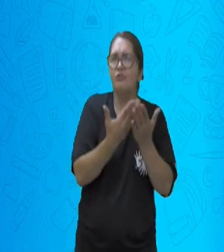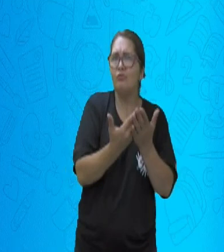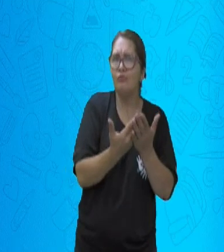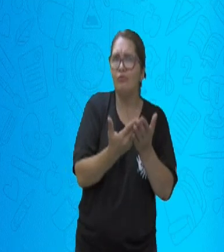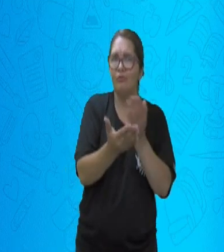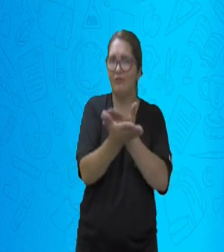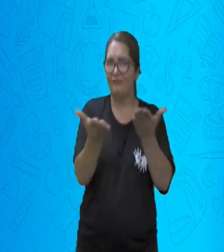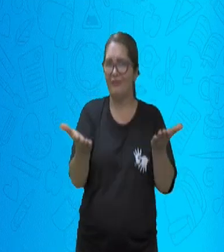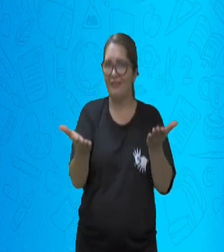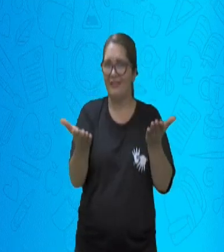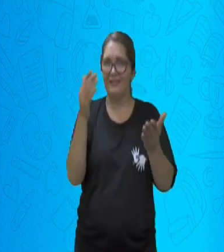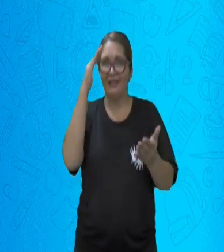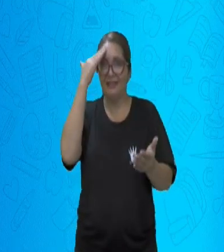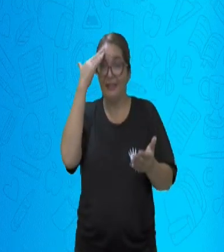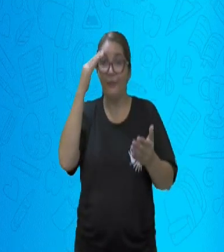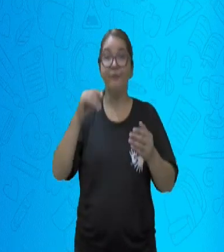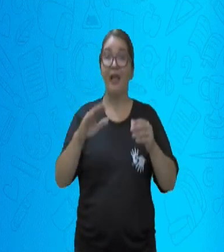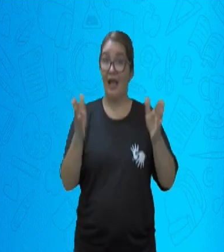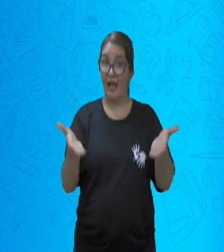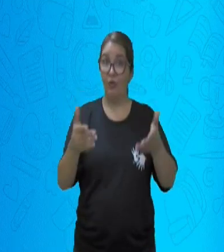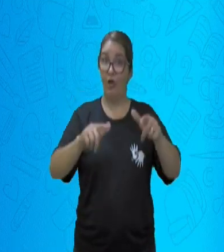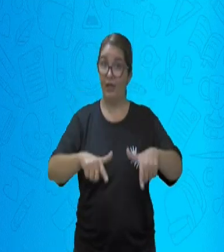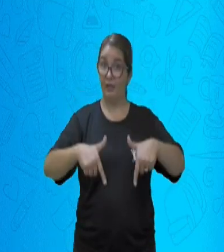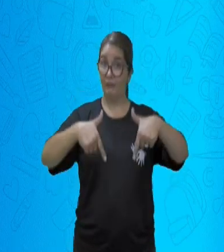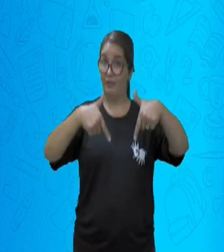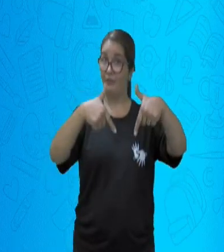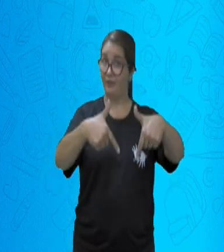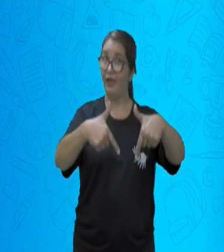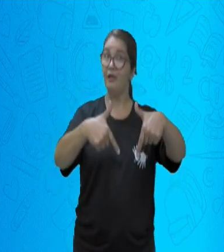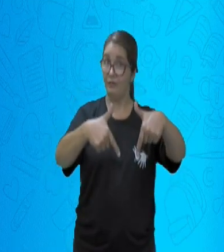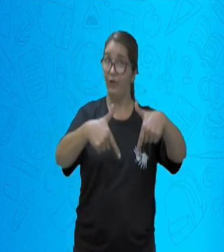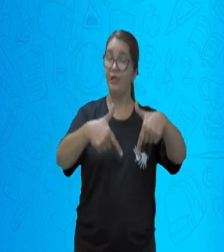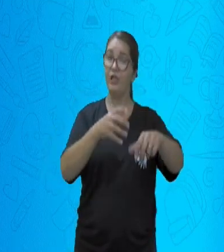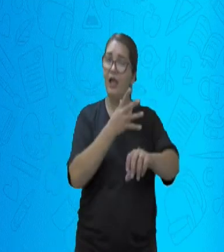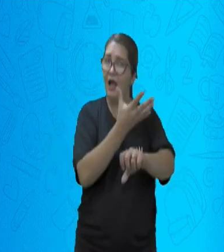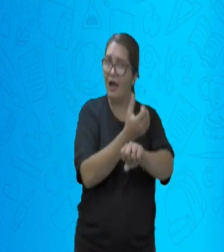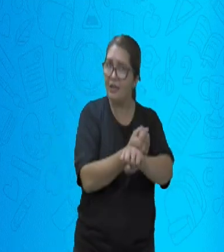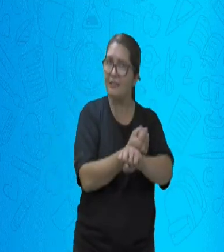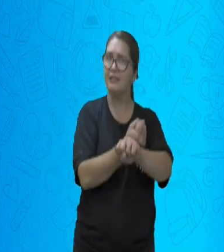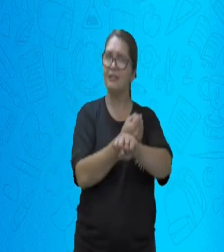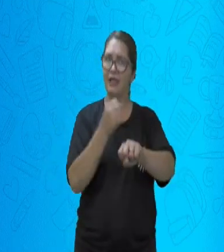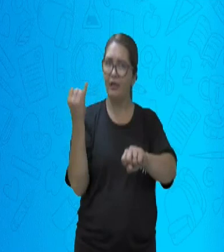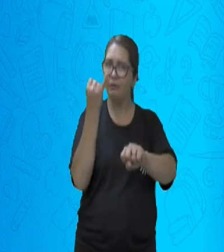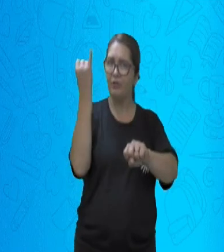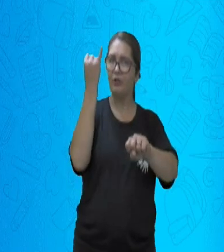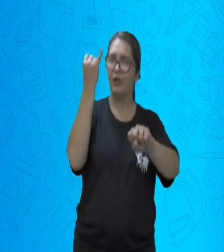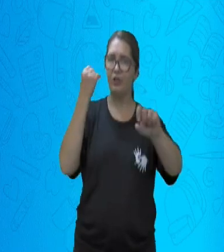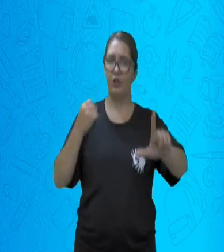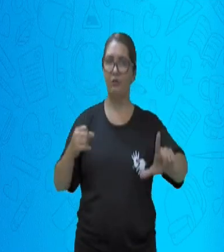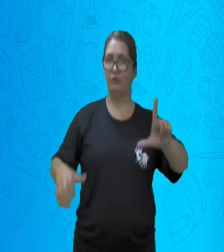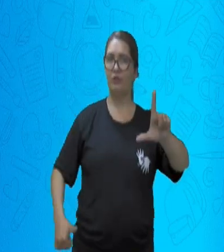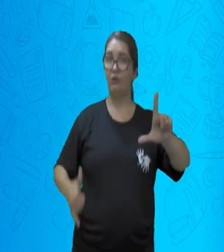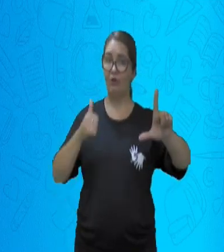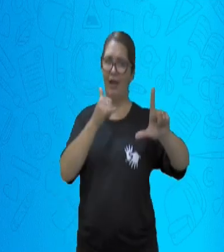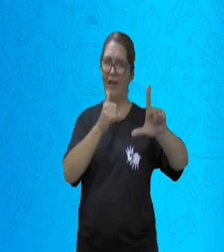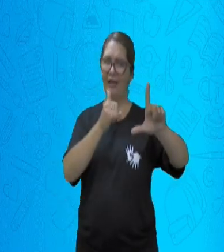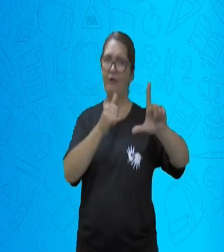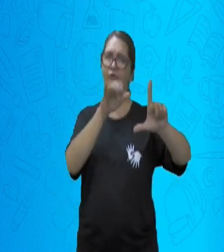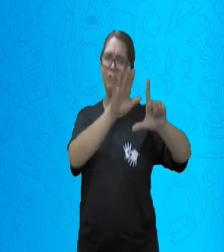nossa plataforma SMEDGV, basta apontar a câmera do seu celular para a imagem que aparece no canto da tela.